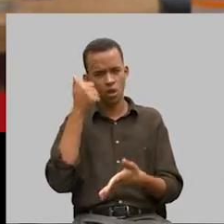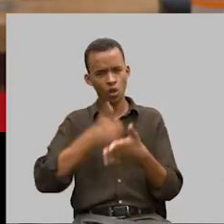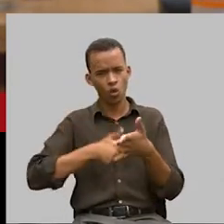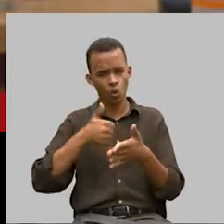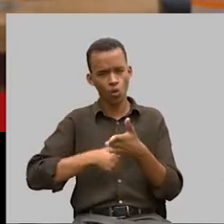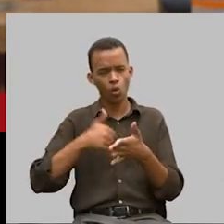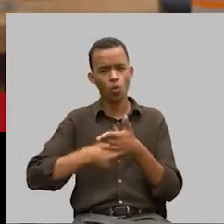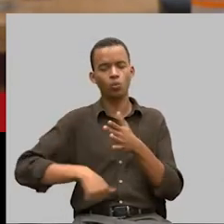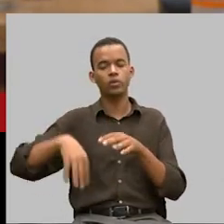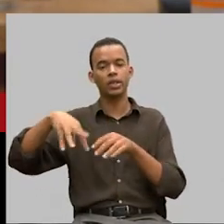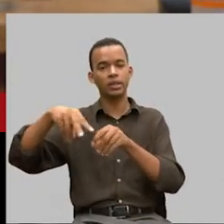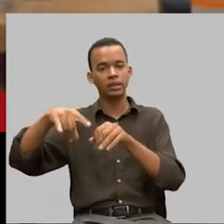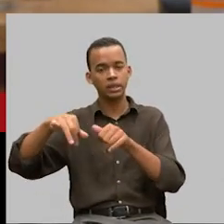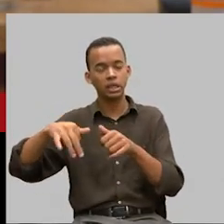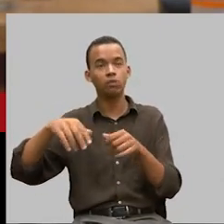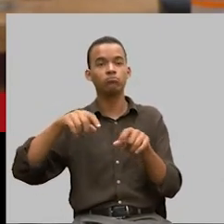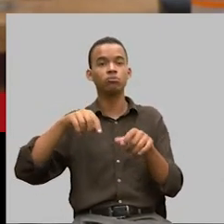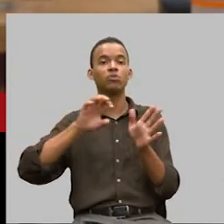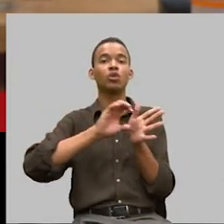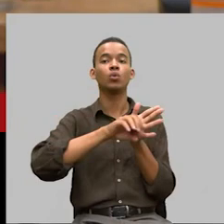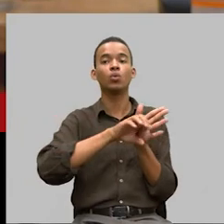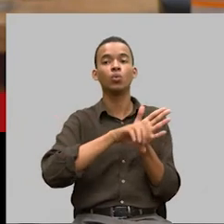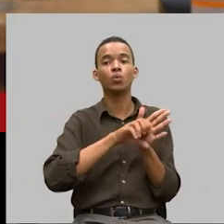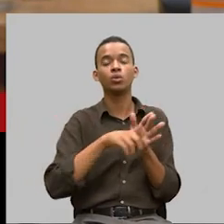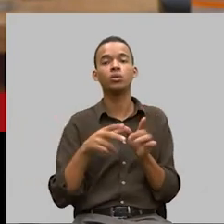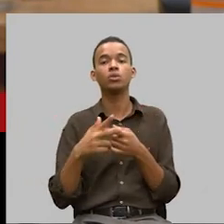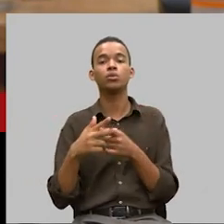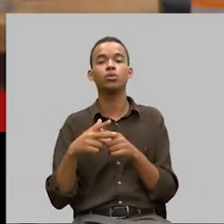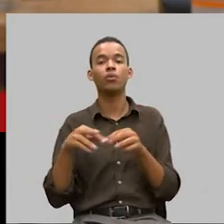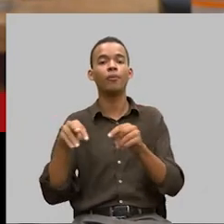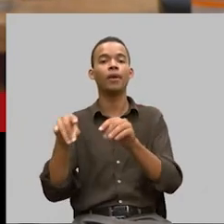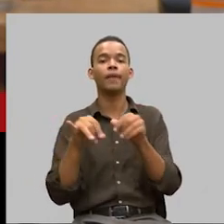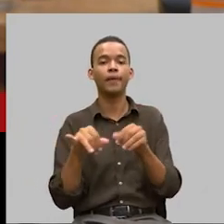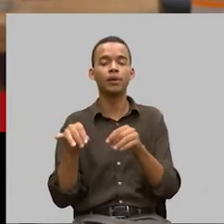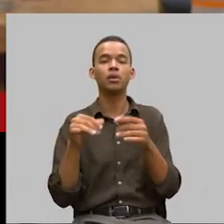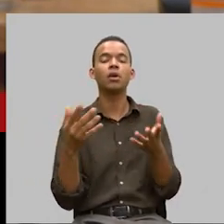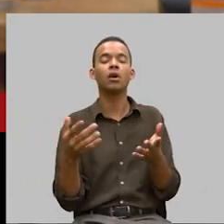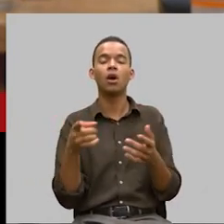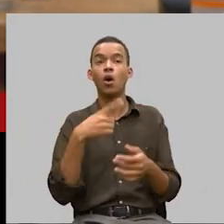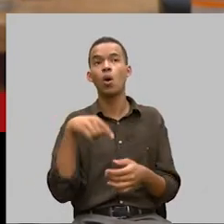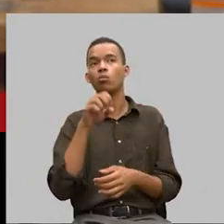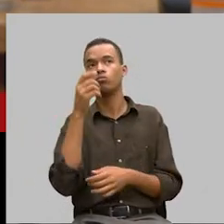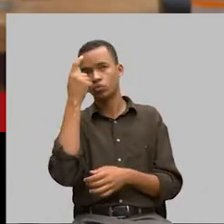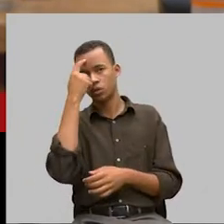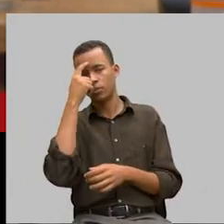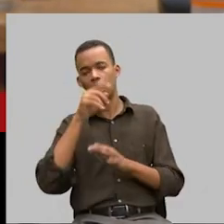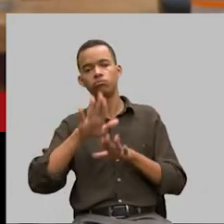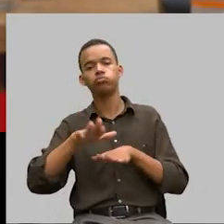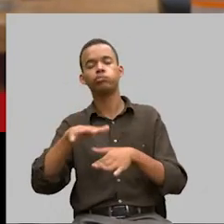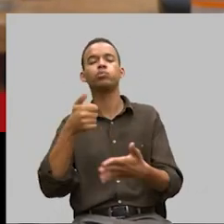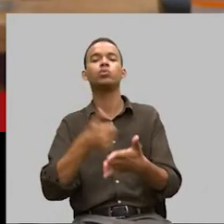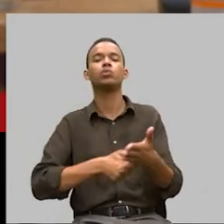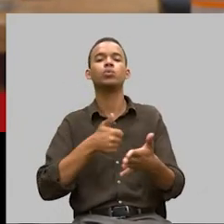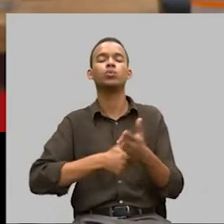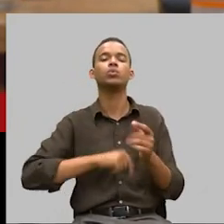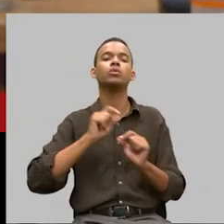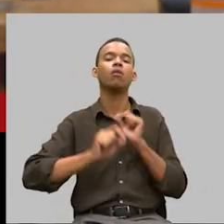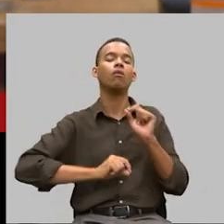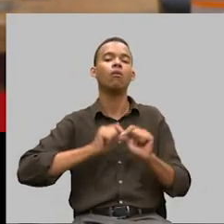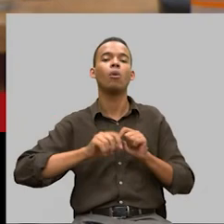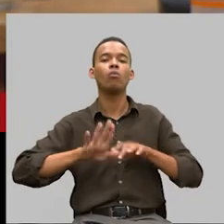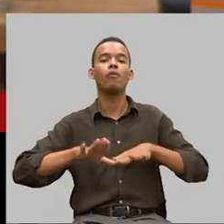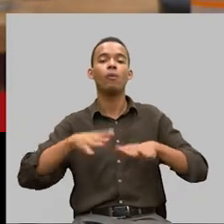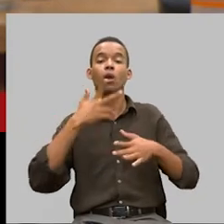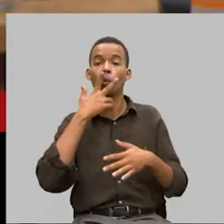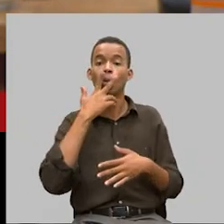conceito de reforma agrária nós sabemos o que que é o movimento de luta pela reforma agrária os movimentos quais